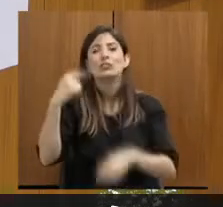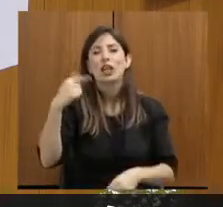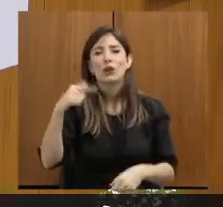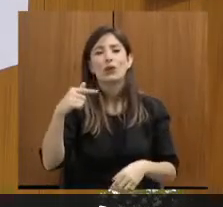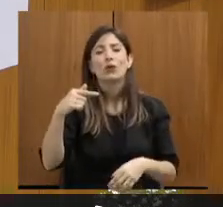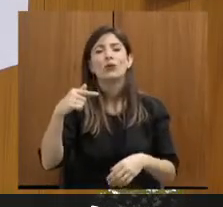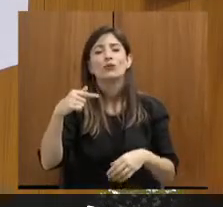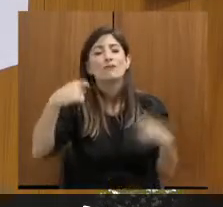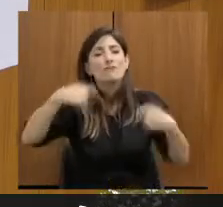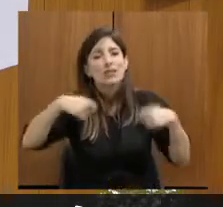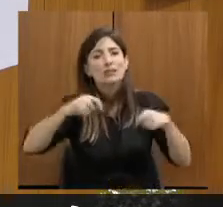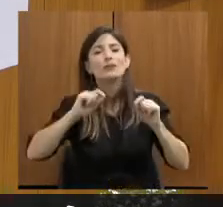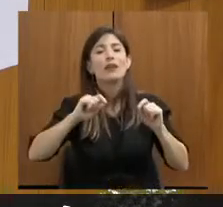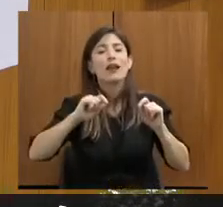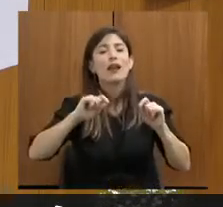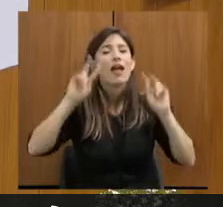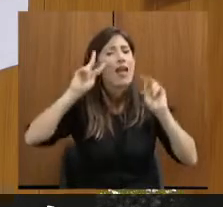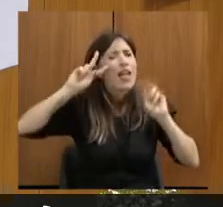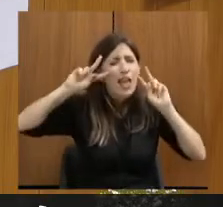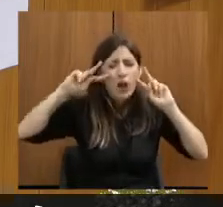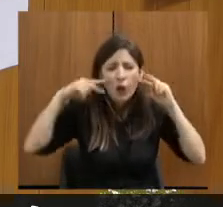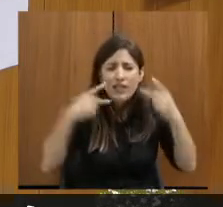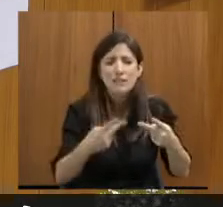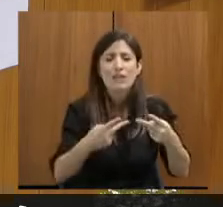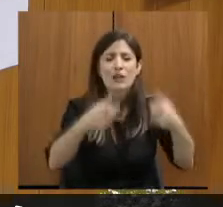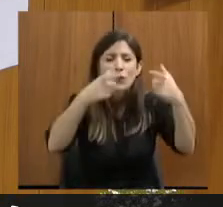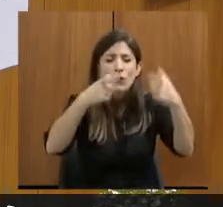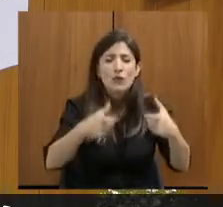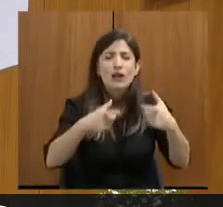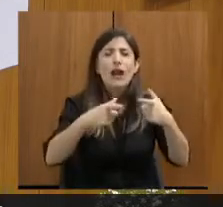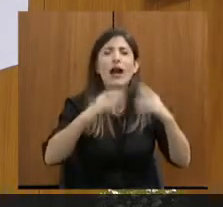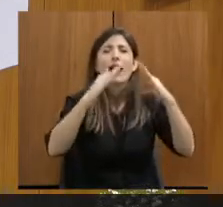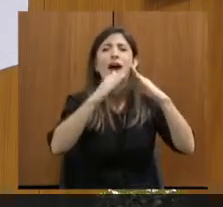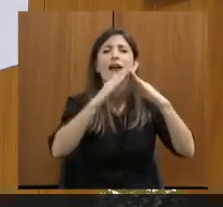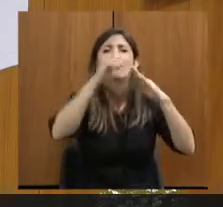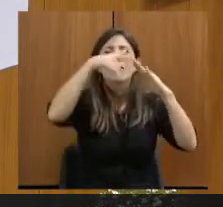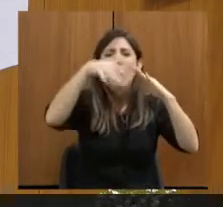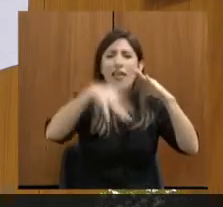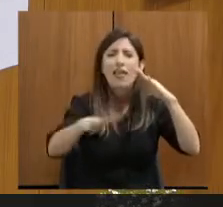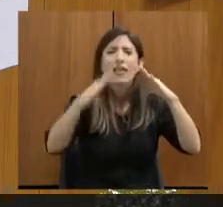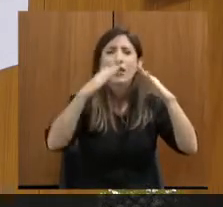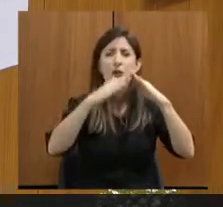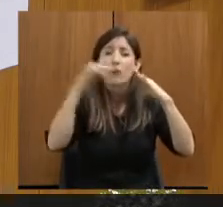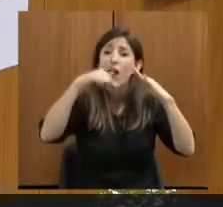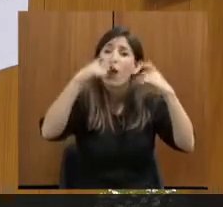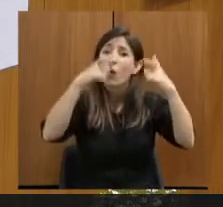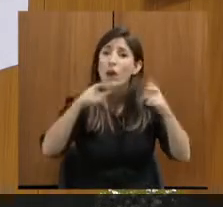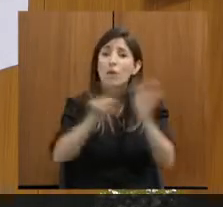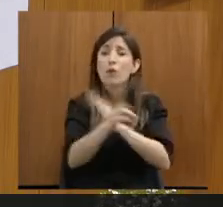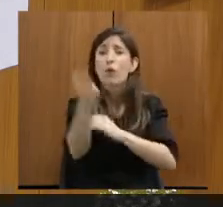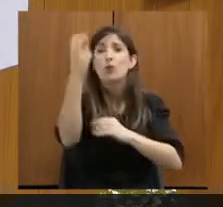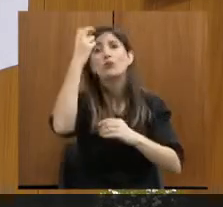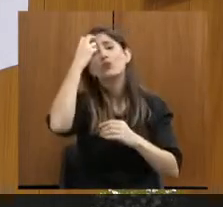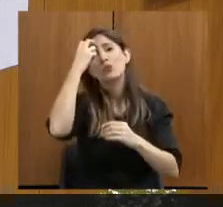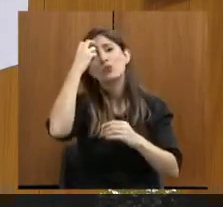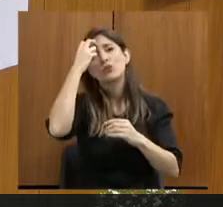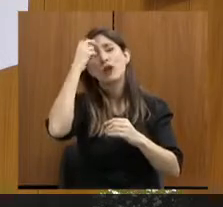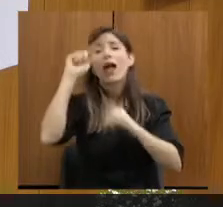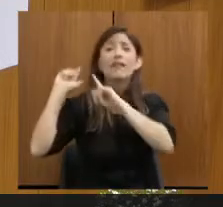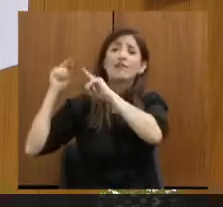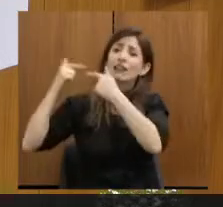dos nossos terreiros como ponto de cultura né E como ponto tradicional não todo terreiro produz cultura